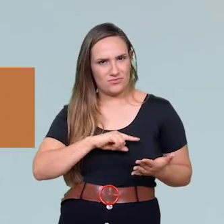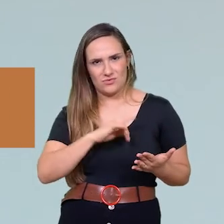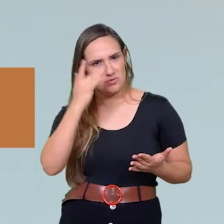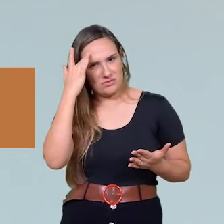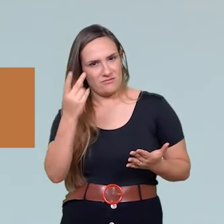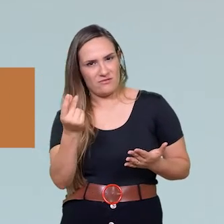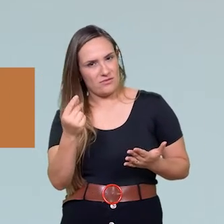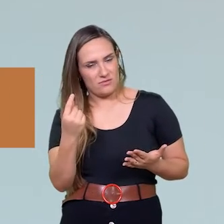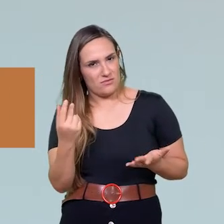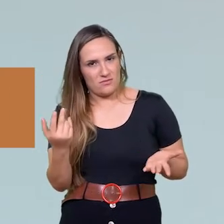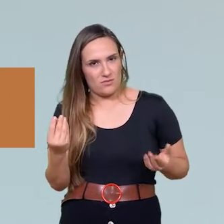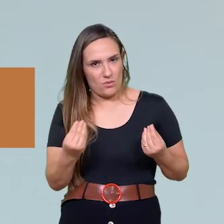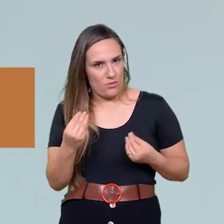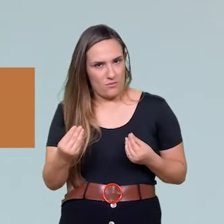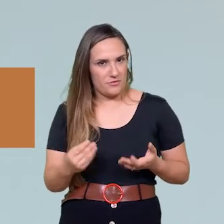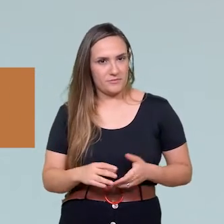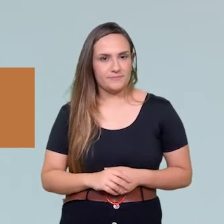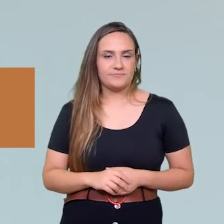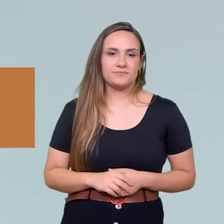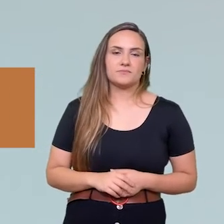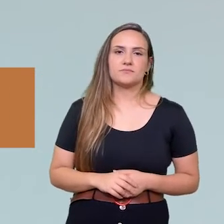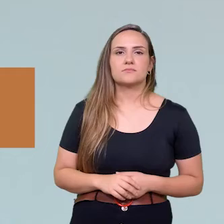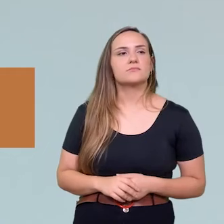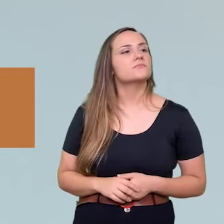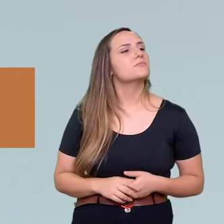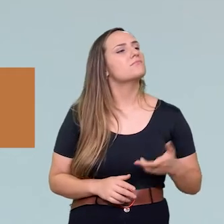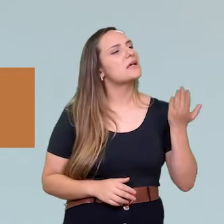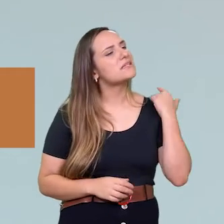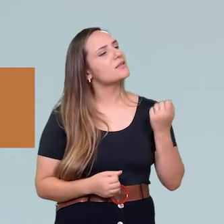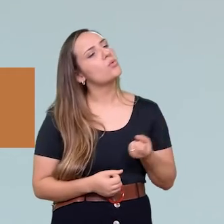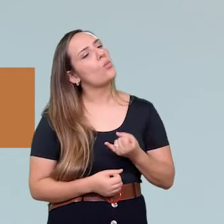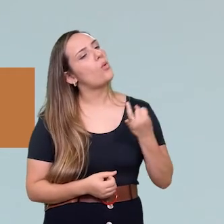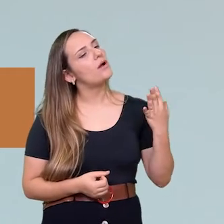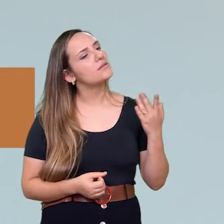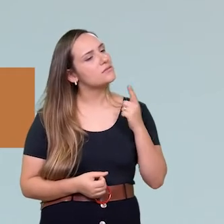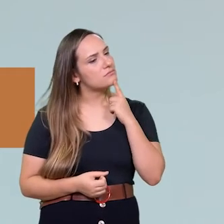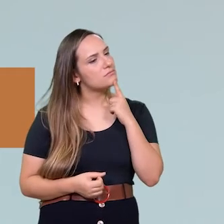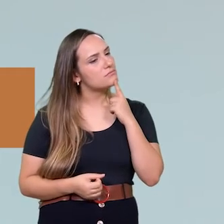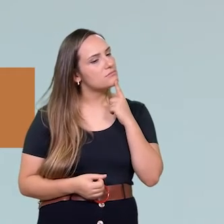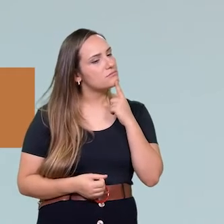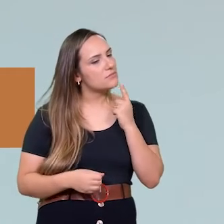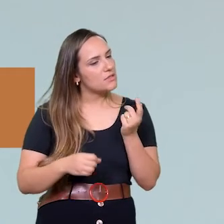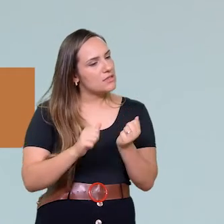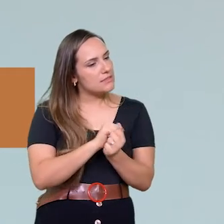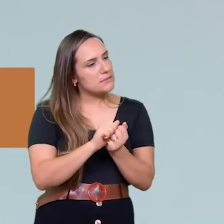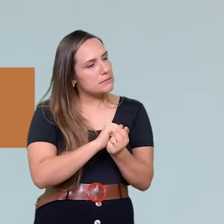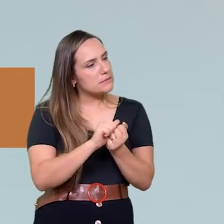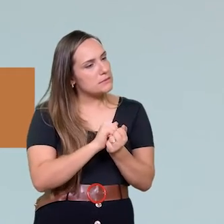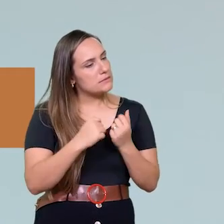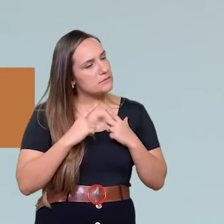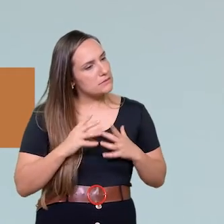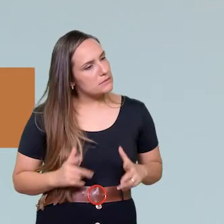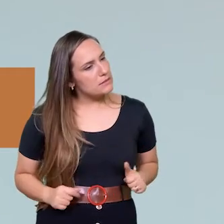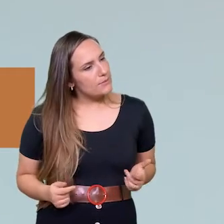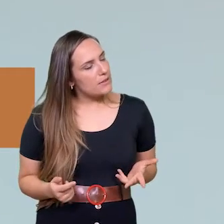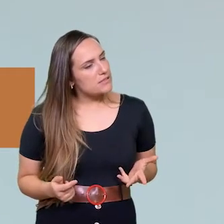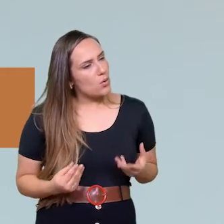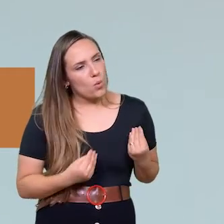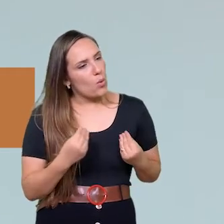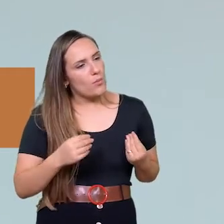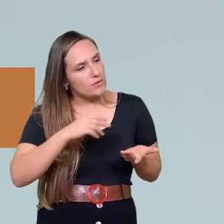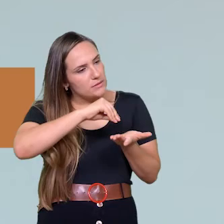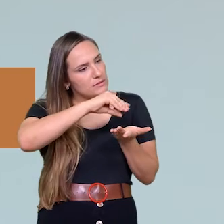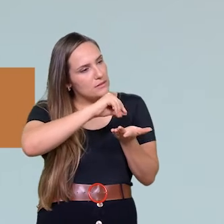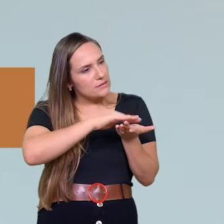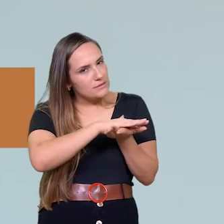nós perdemos a noção dos preços. Não é difícil você falar assim, mas quanto era mesmo o sabão em pó? Mas